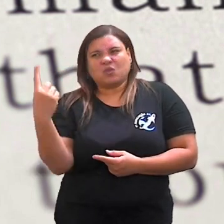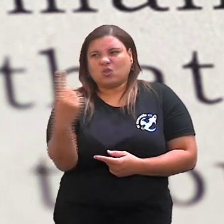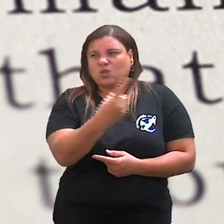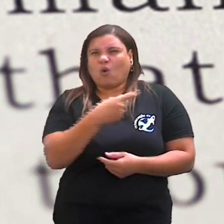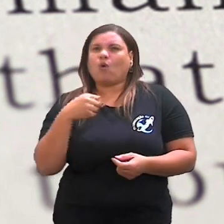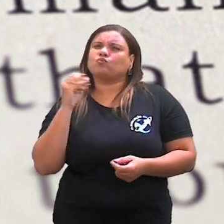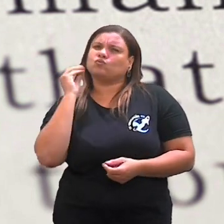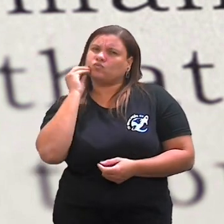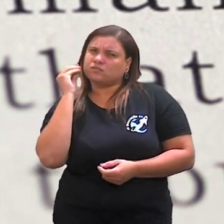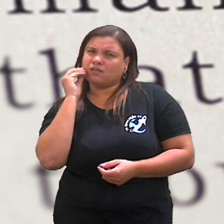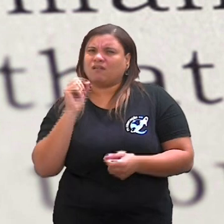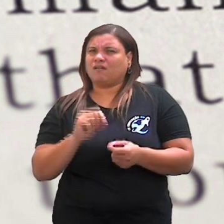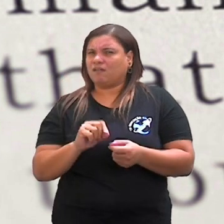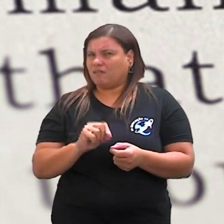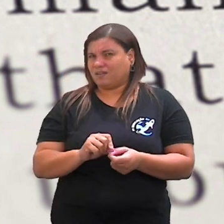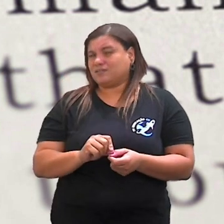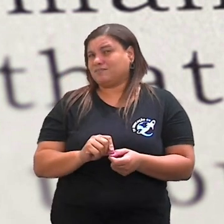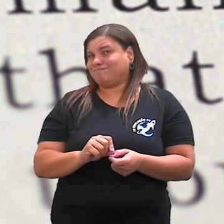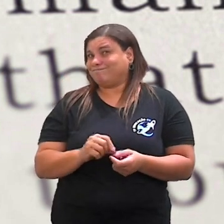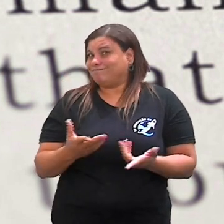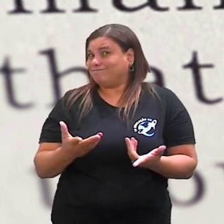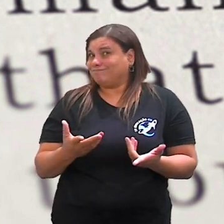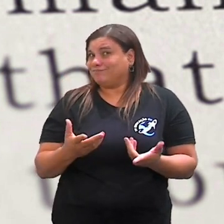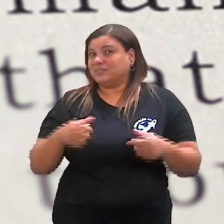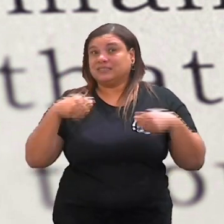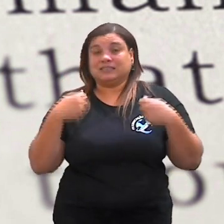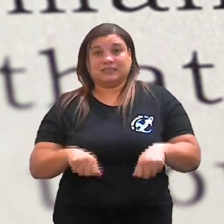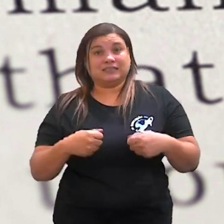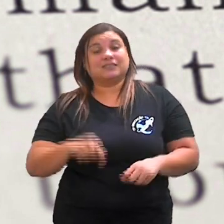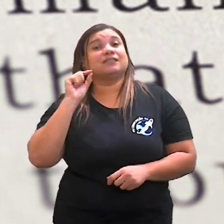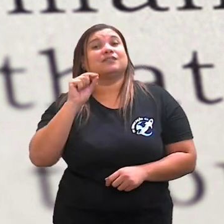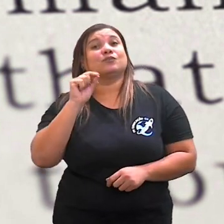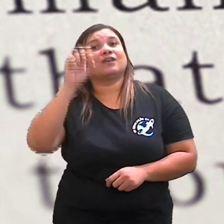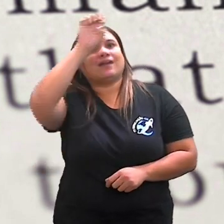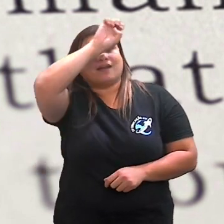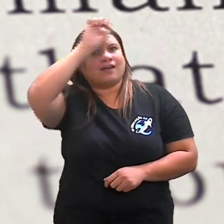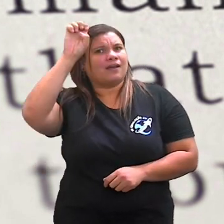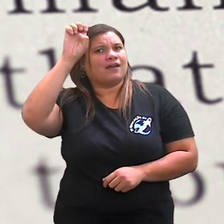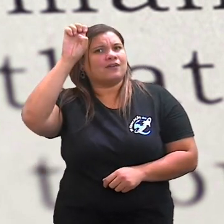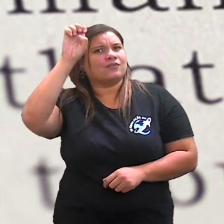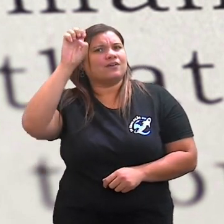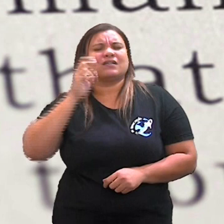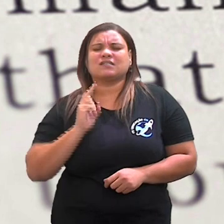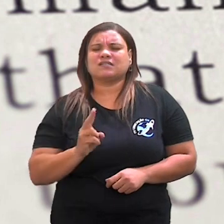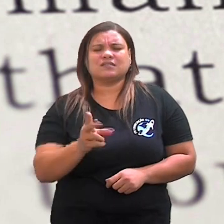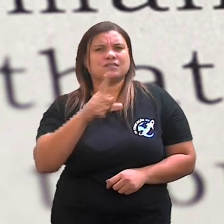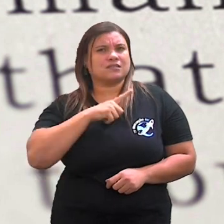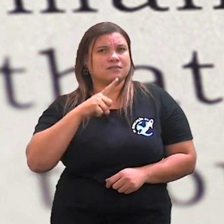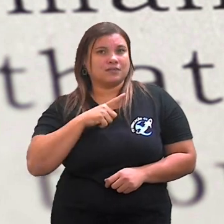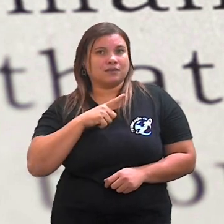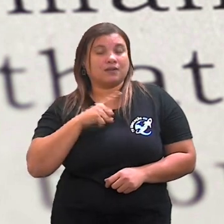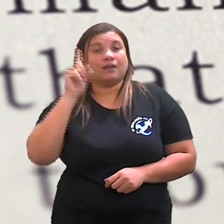outros ou fazer o que é certo? Lembrando que a ética é fazer a coisa certa em qualquer